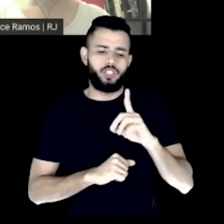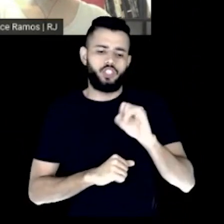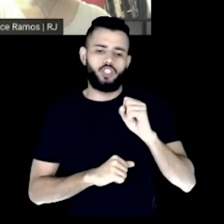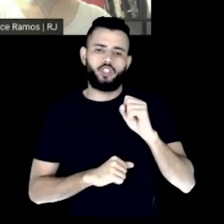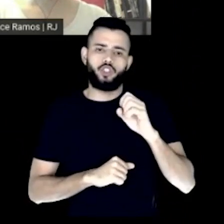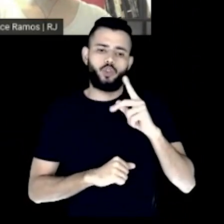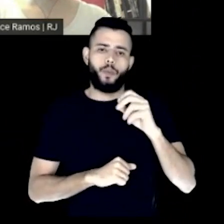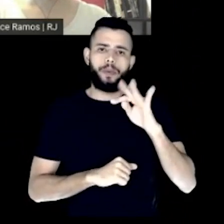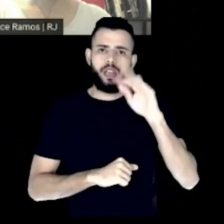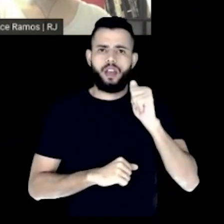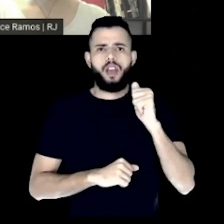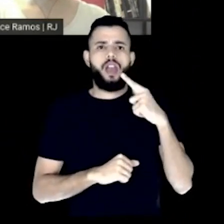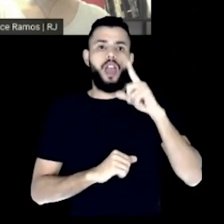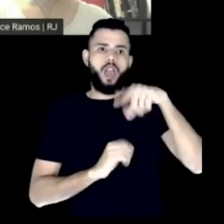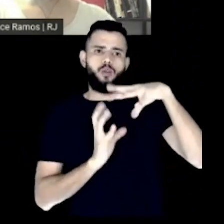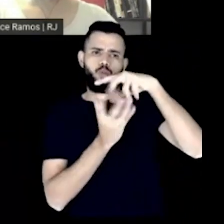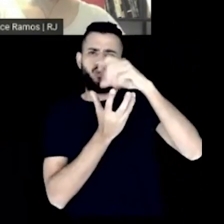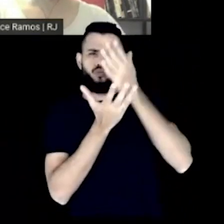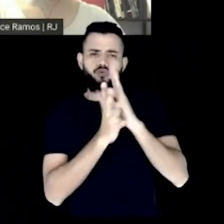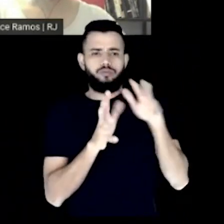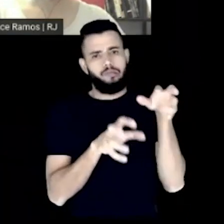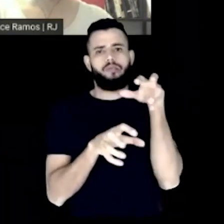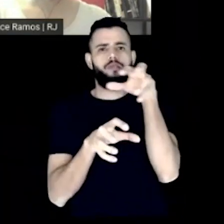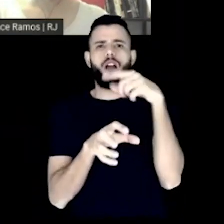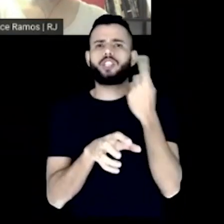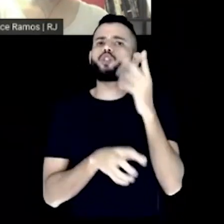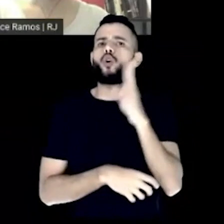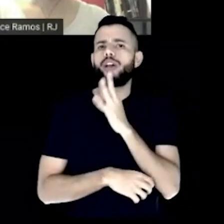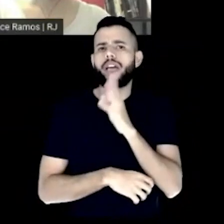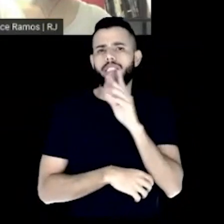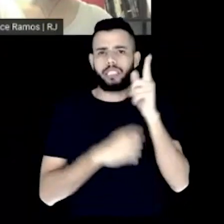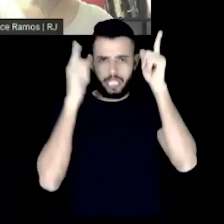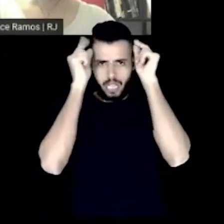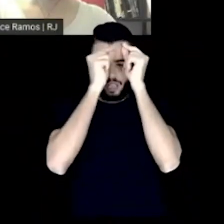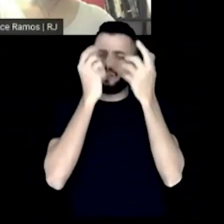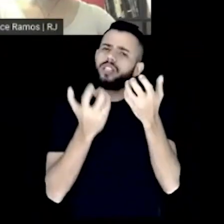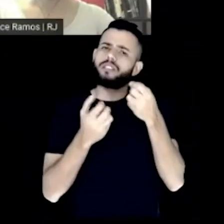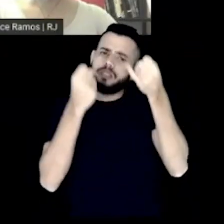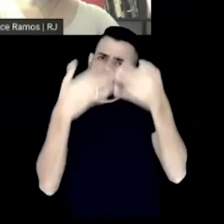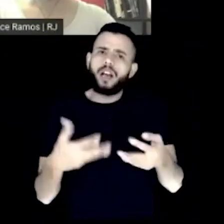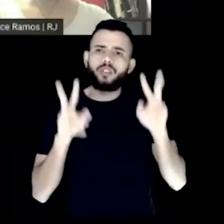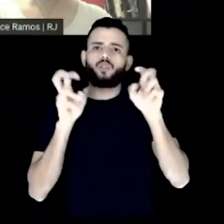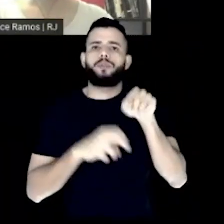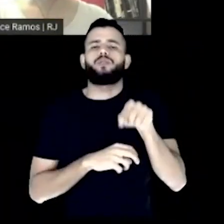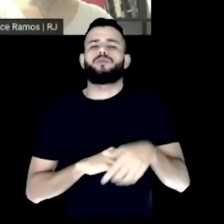não fica nada para as distopias ou apocalipse zumbis que a gente conhece da literatura gringa, né? Queria